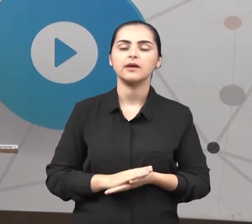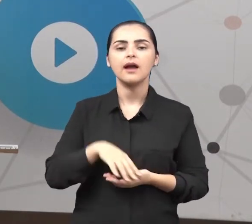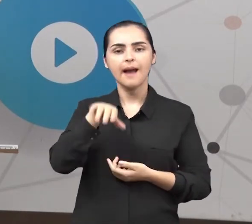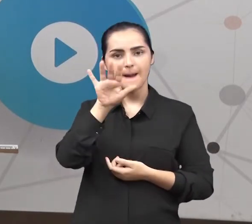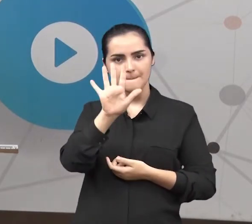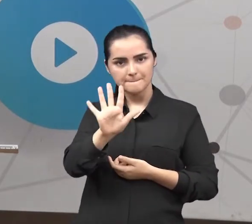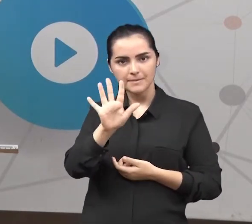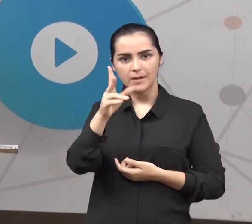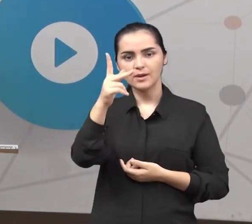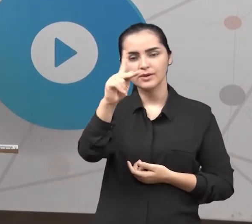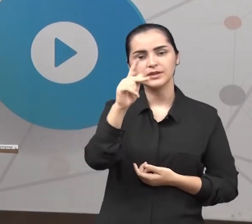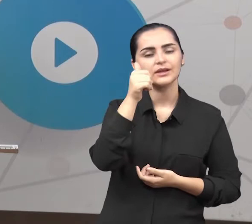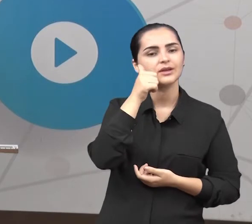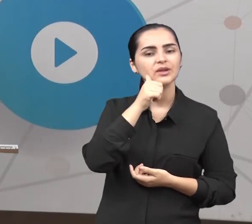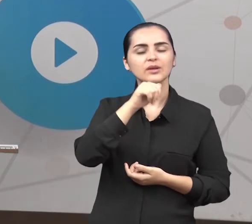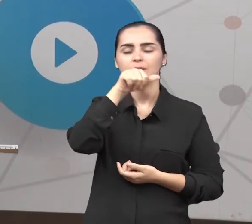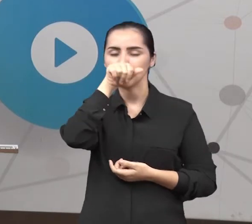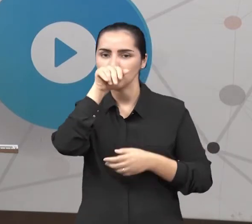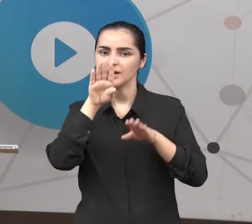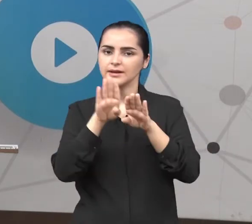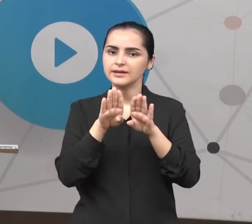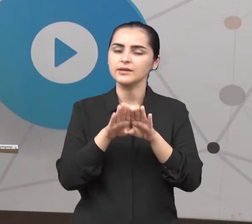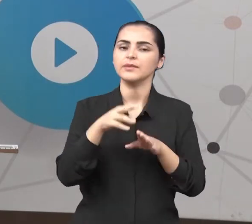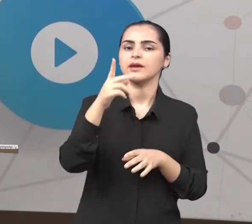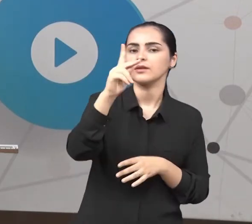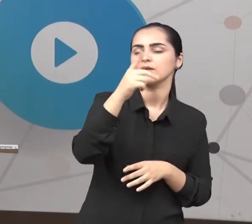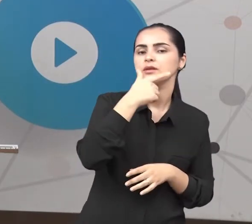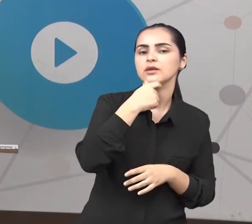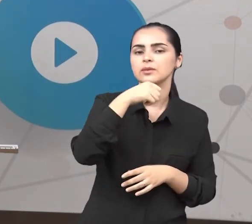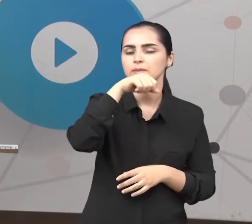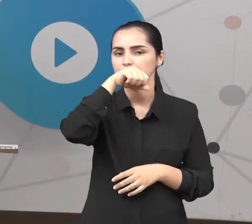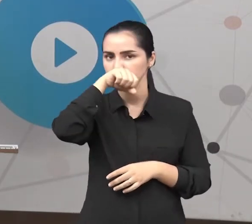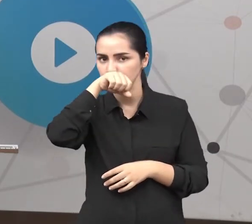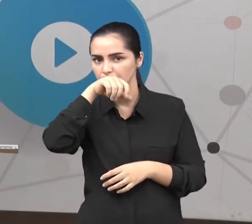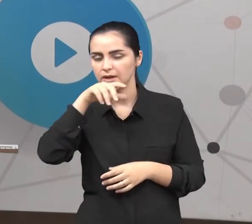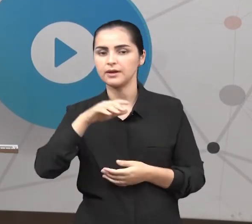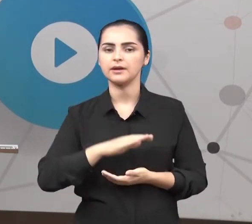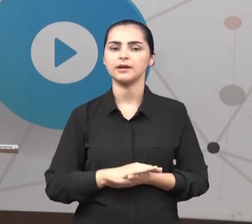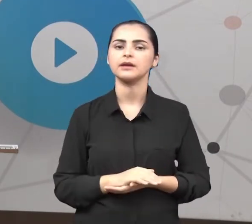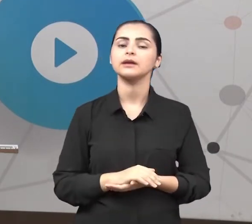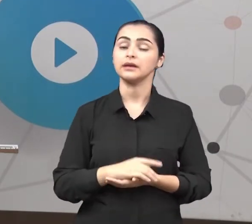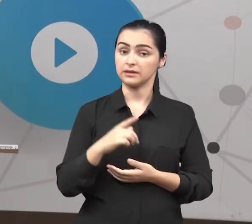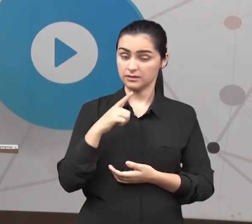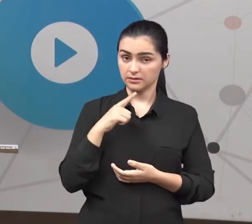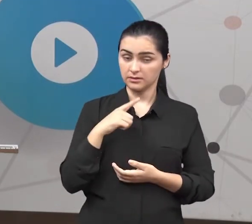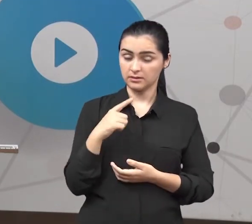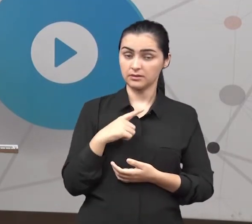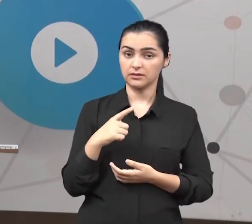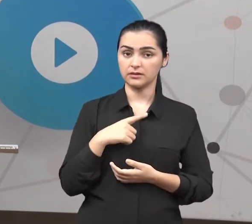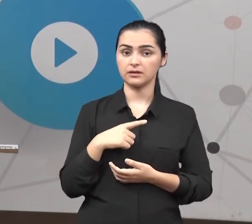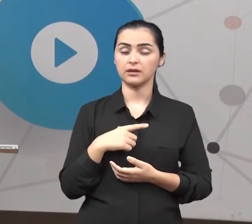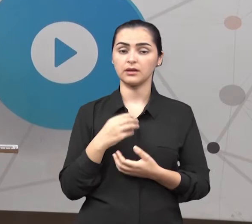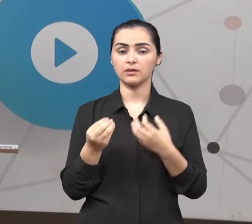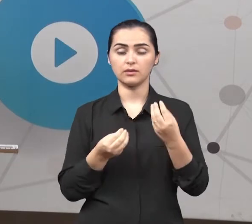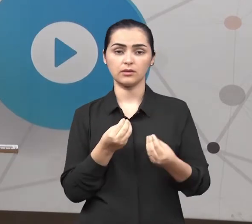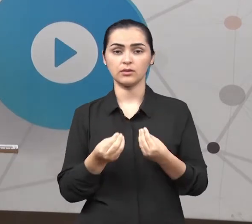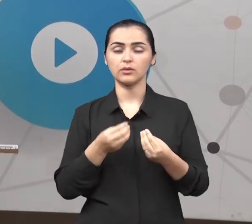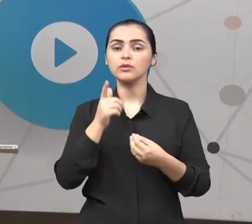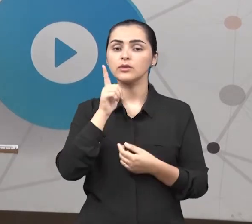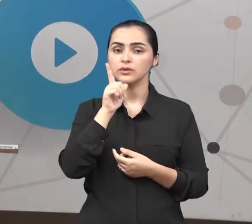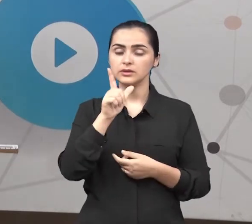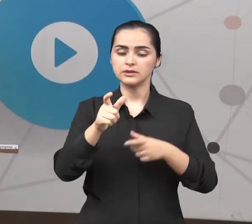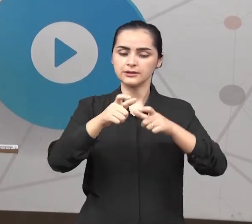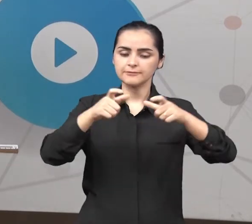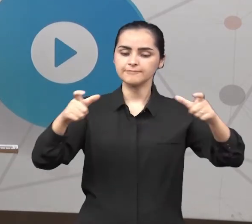a mão da sua mamãe também, a mão do seu pai. Nós temos formas de medir no nosso corpo.